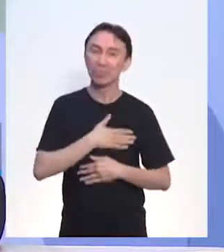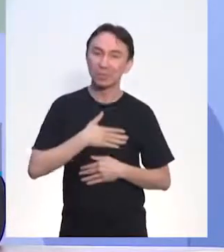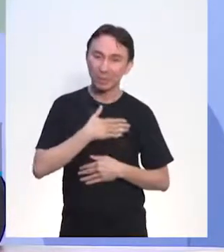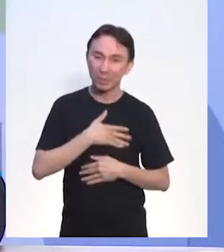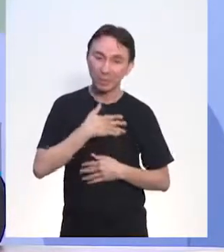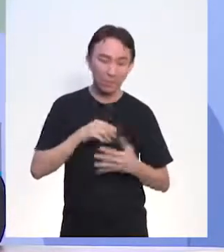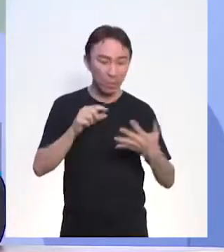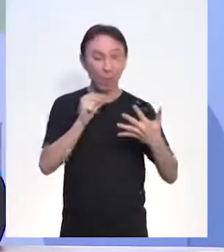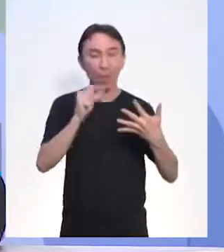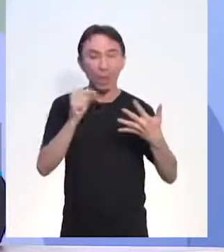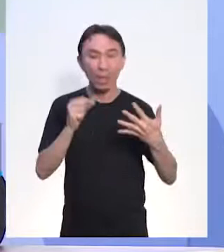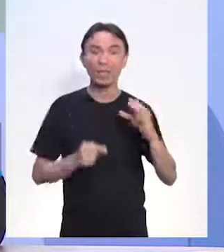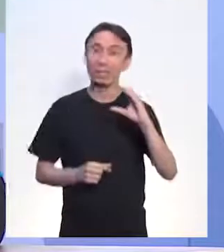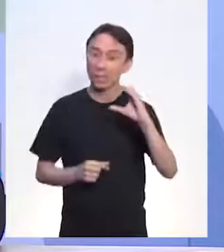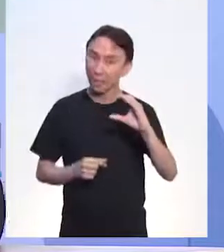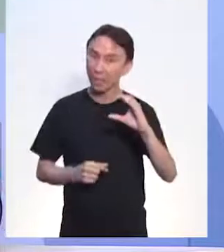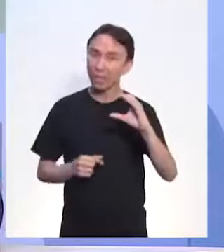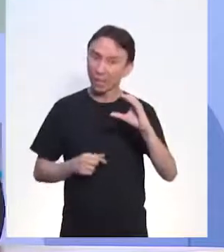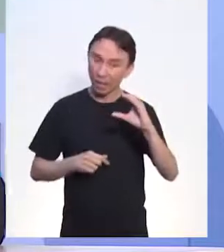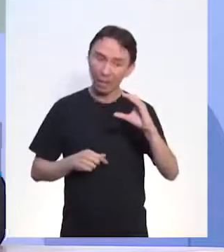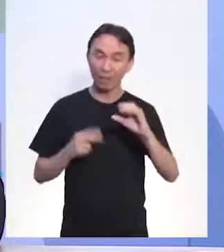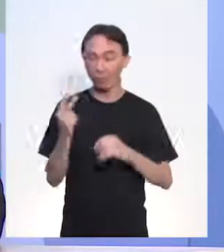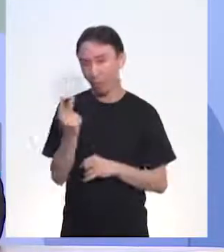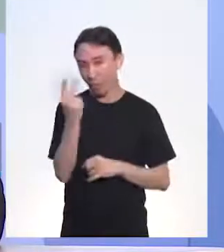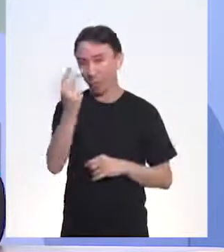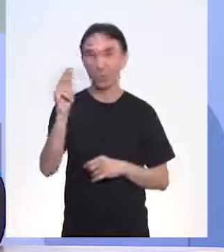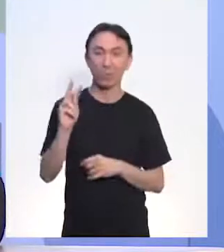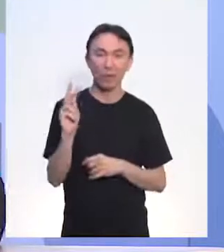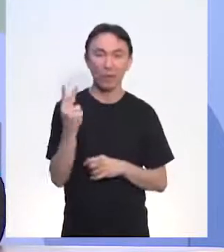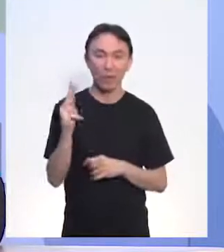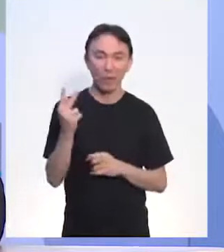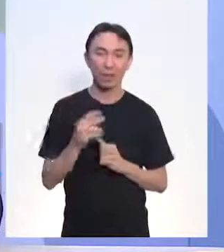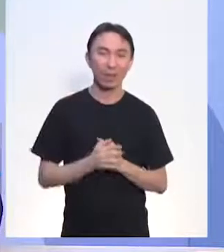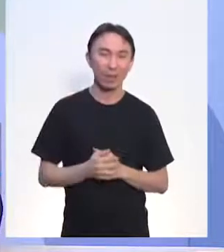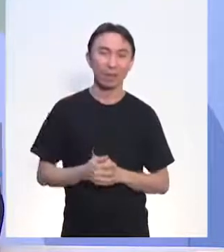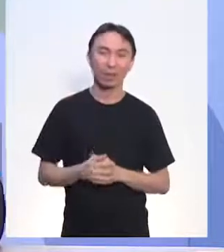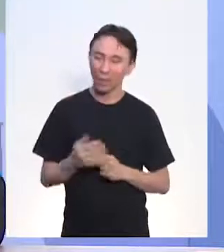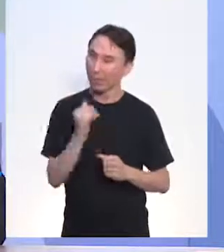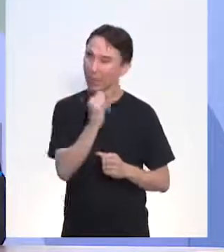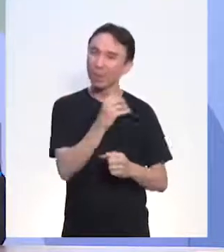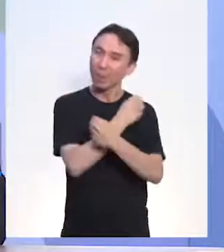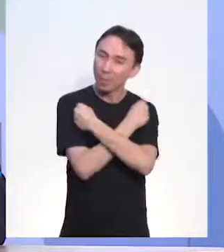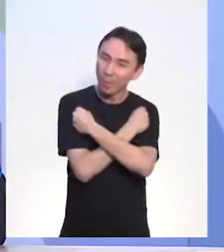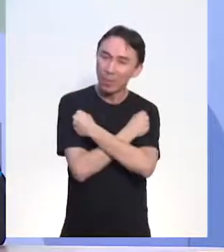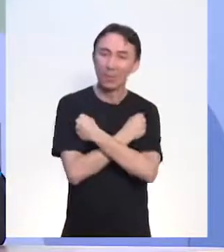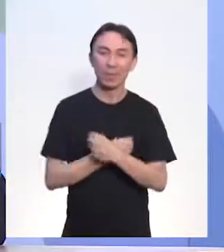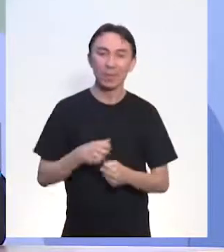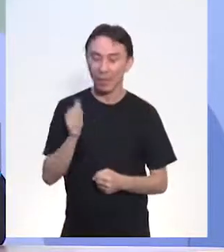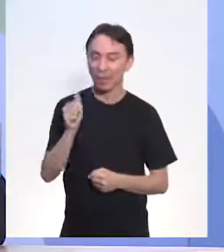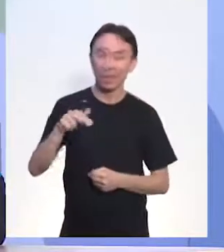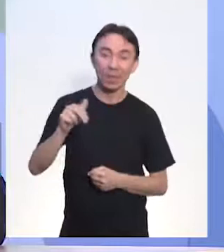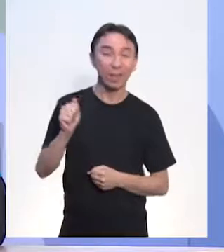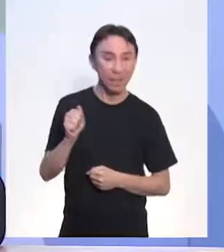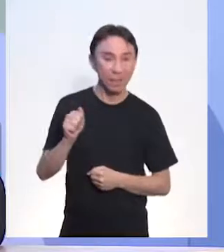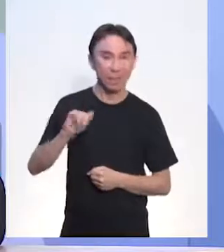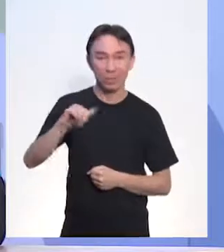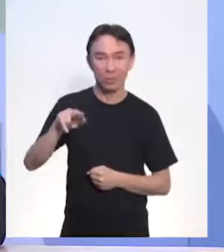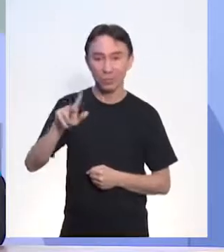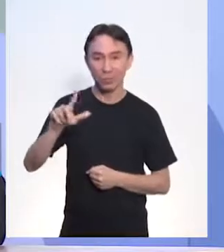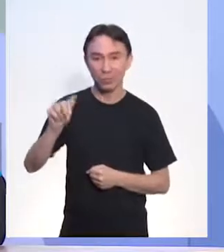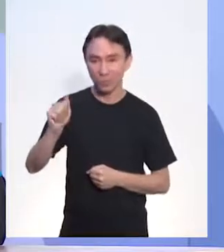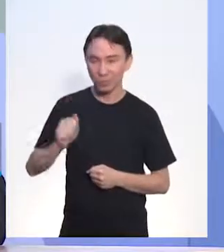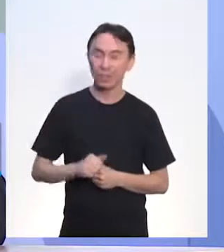alternativa C, que é o valor do H. Então, vou mandar um abraço aí para alguns alunos que estão participando da nossa aula. Ana Júlia, que é aluna da professora